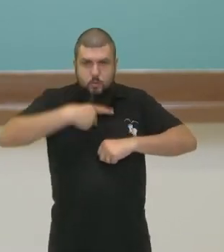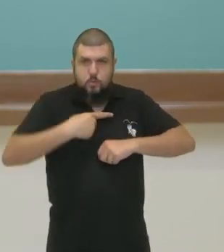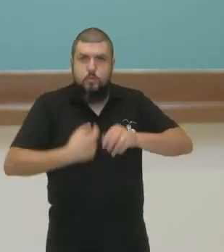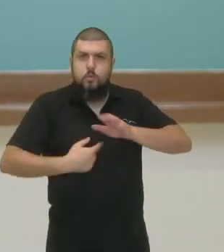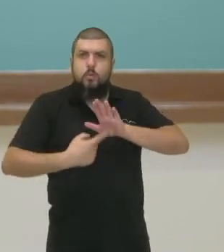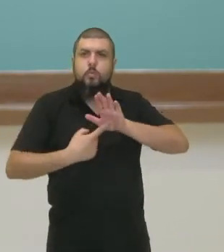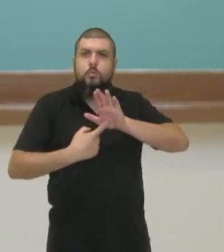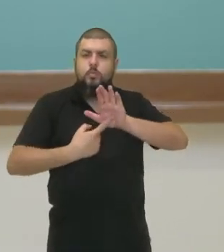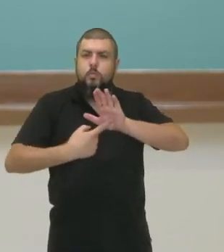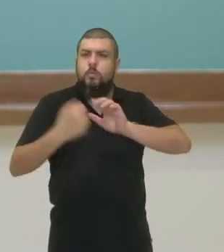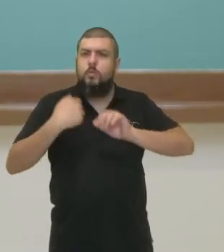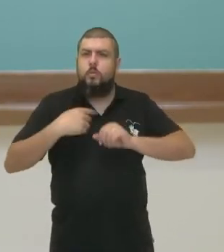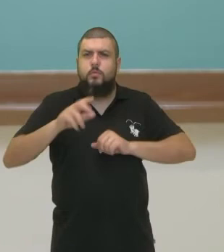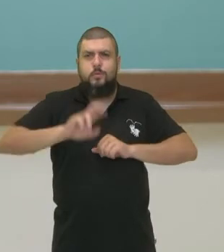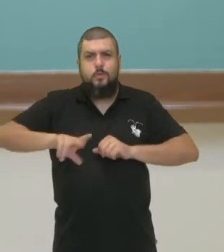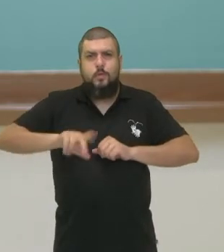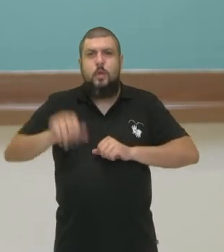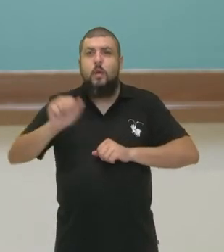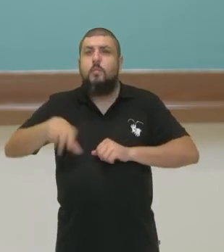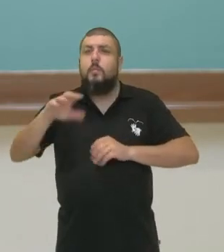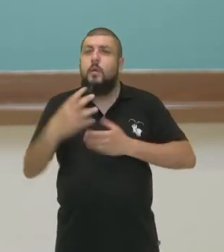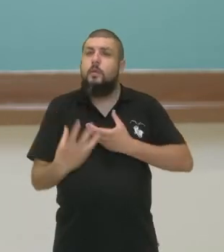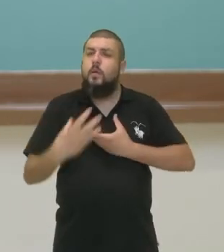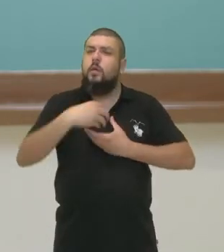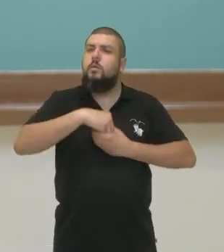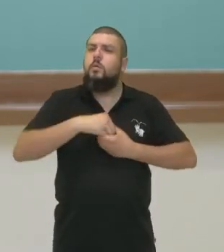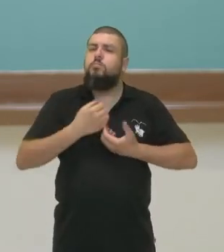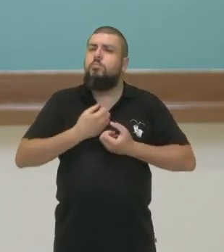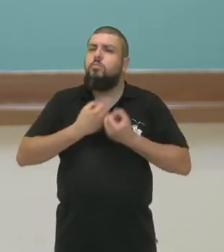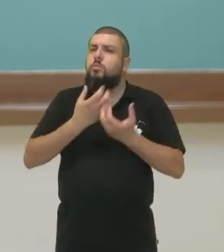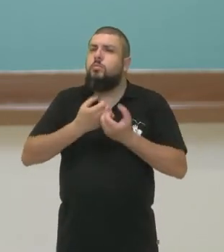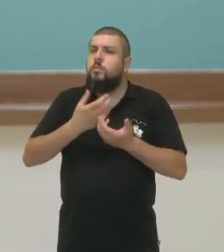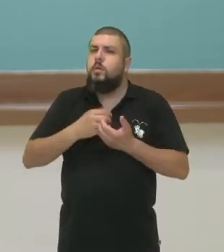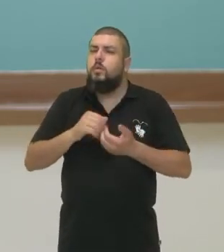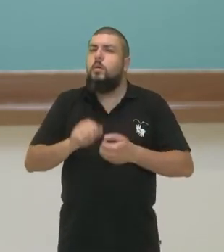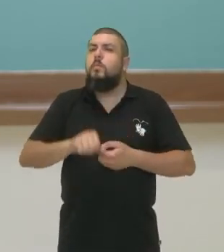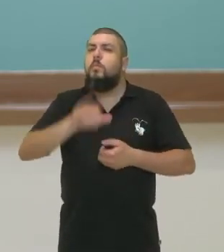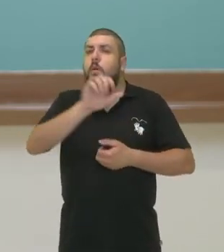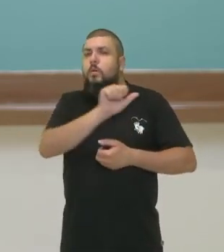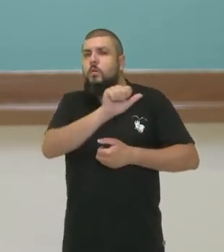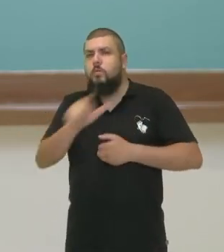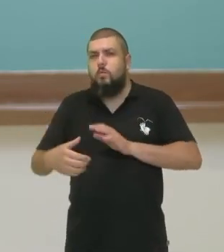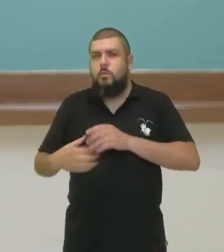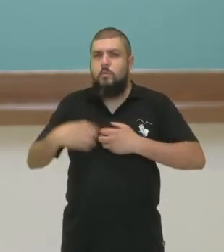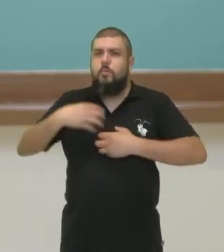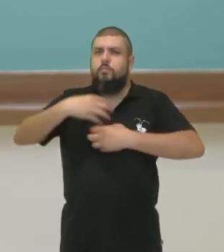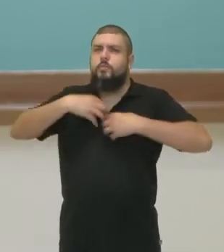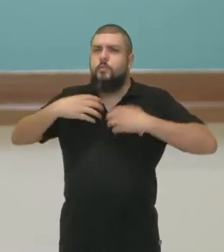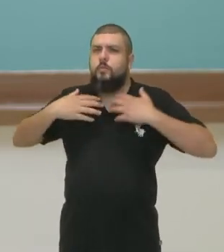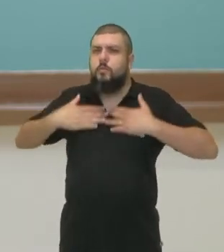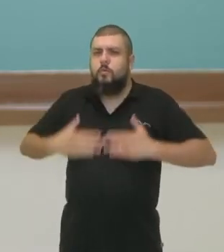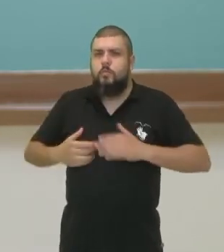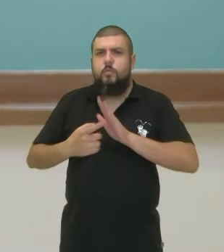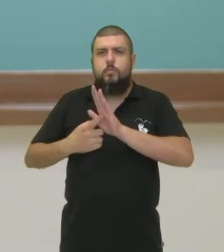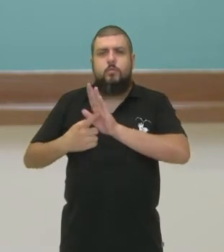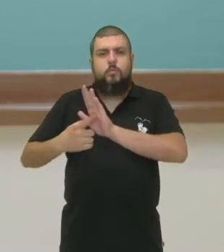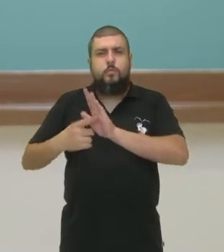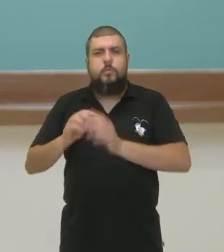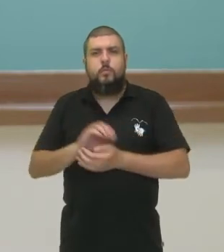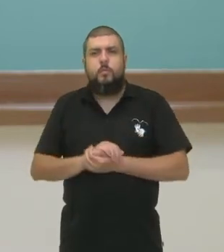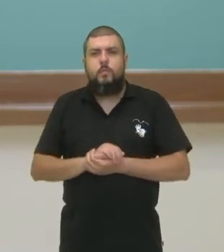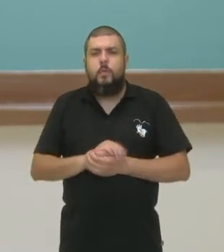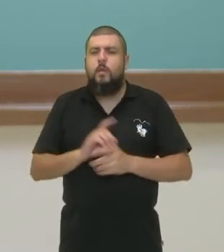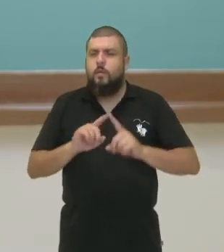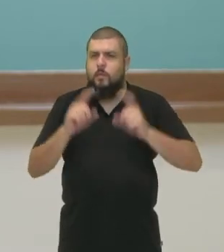parte interna do que externa. Então, muitas vezes a gente não tem que se preocupar tanto com a parte exteriorizar, né? Aquela parte ali de fora, a